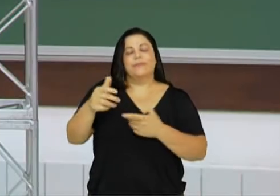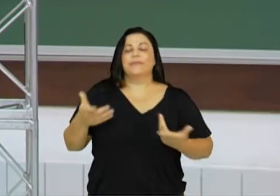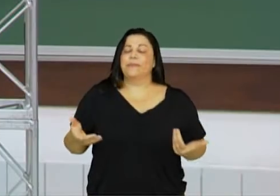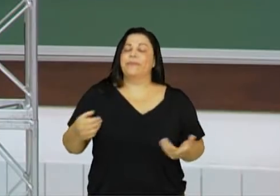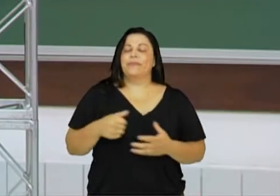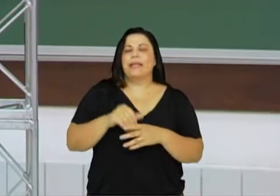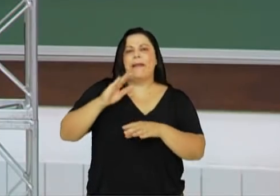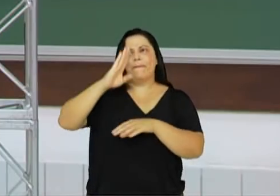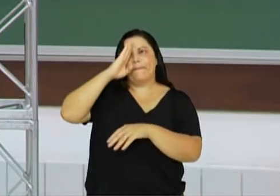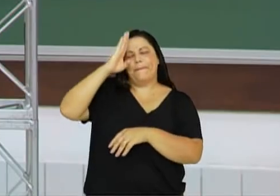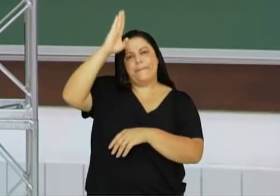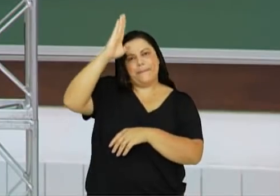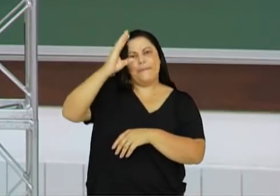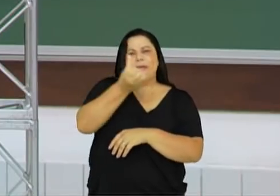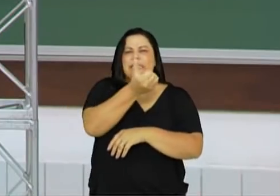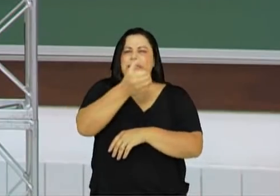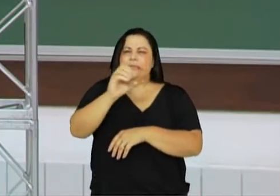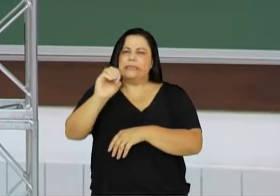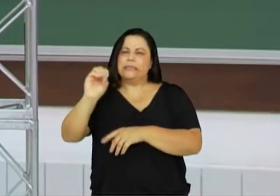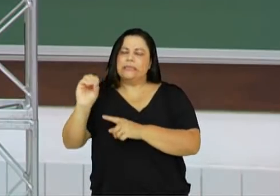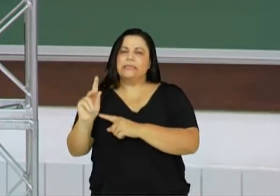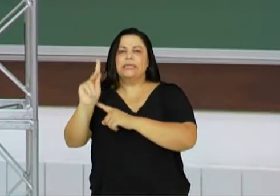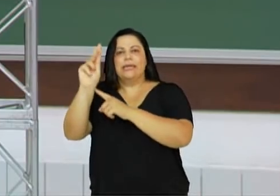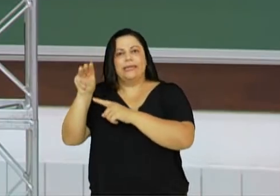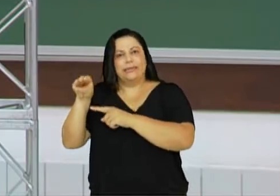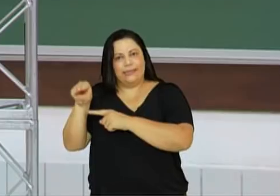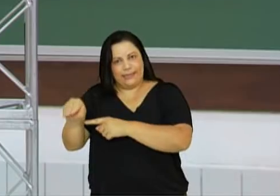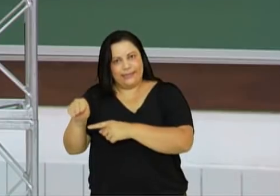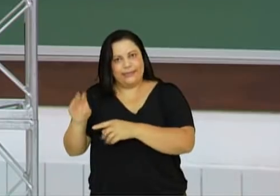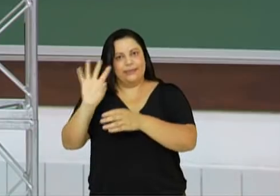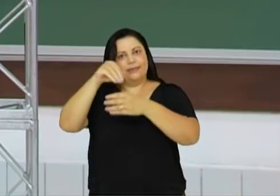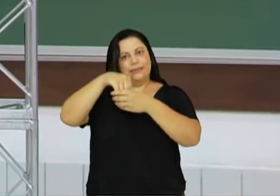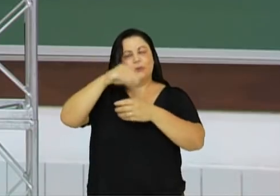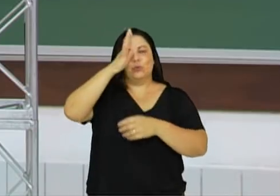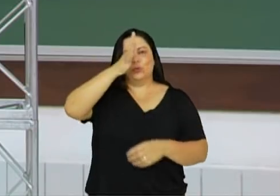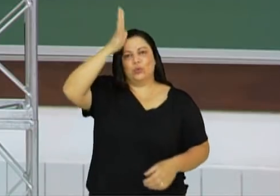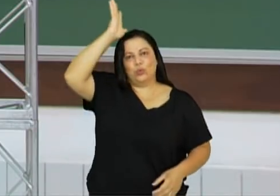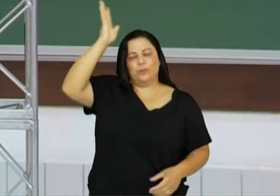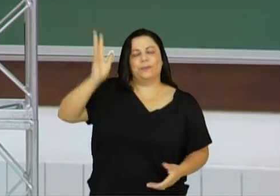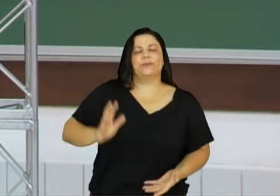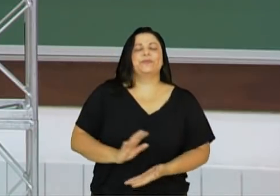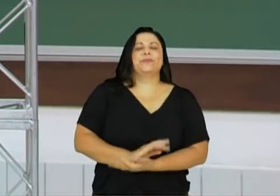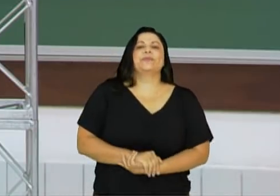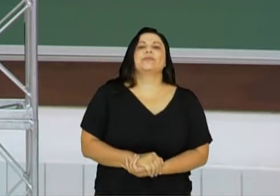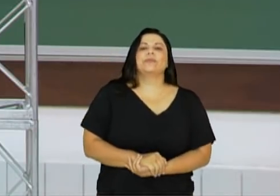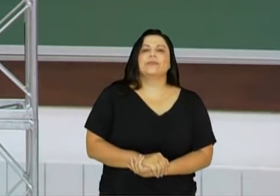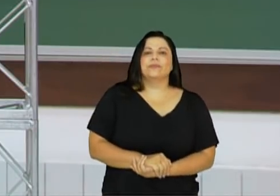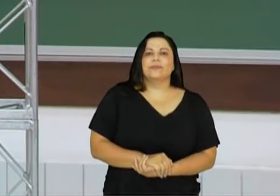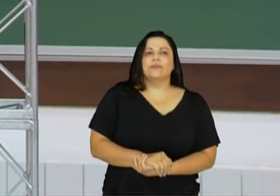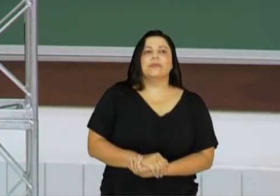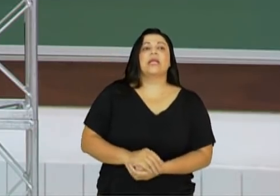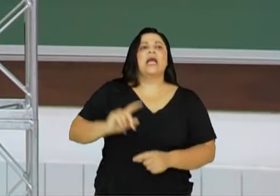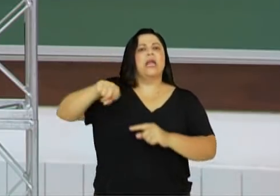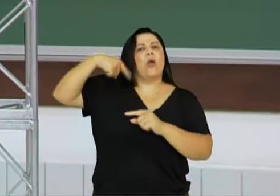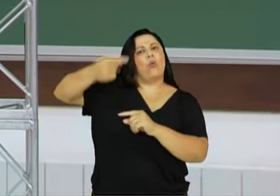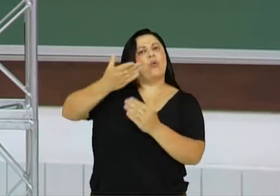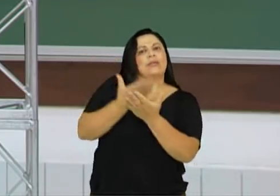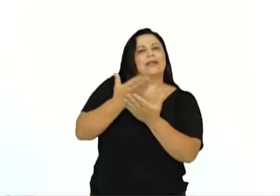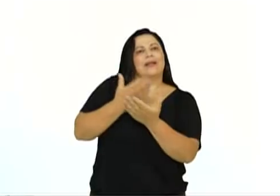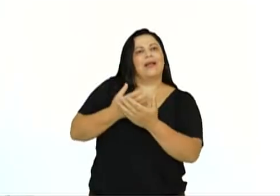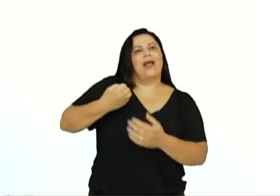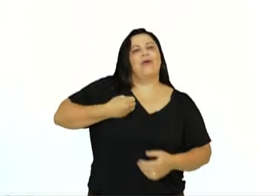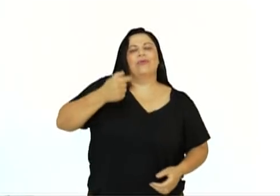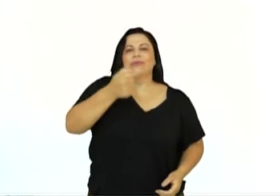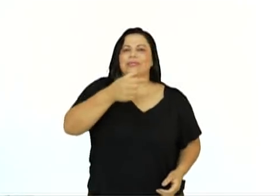com mais de 600 quilômetros dentro de Roma. Na próxima aula, aula 78, vou estar aqui com